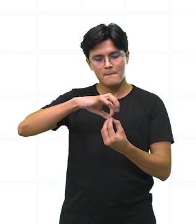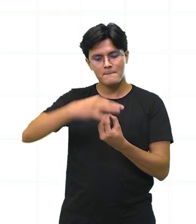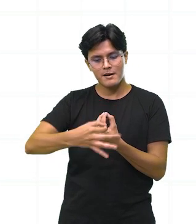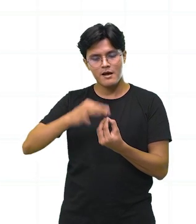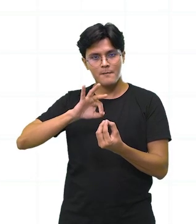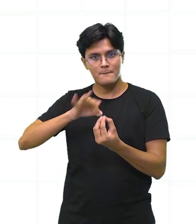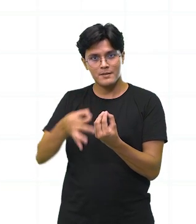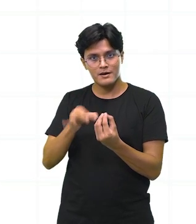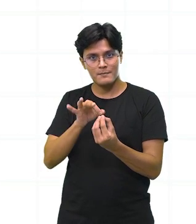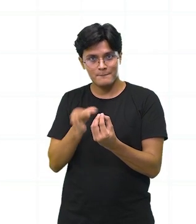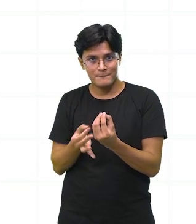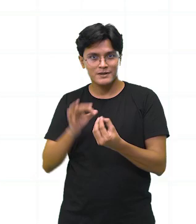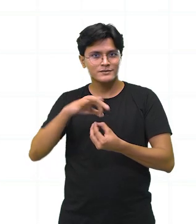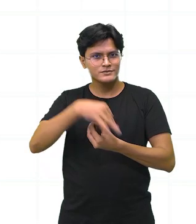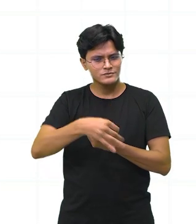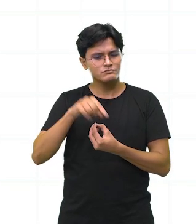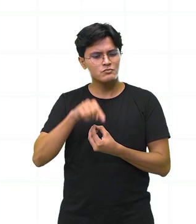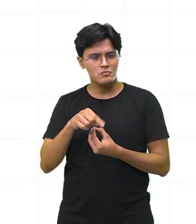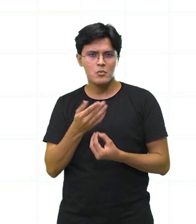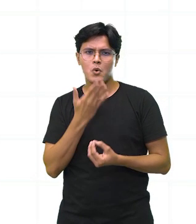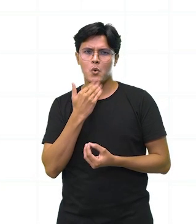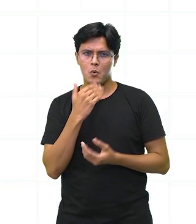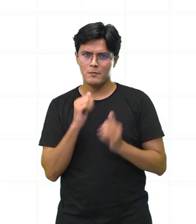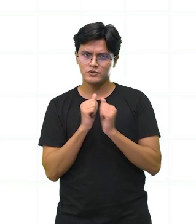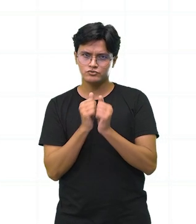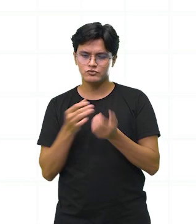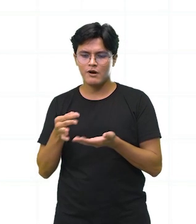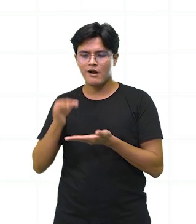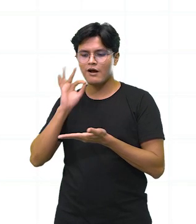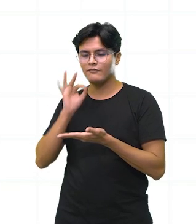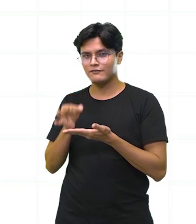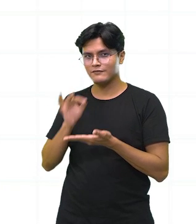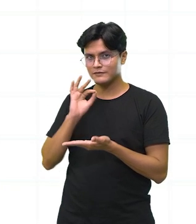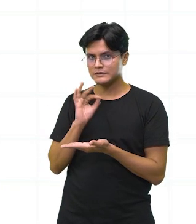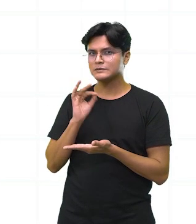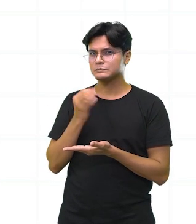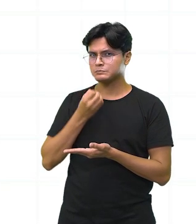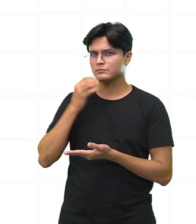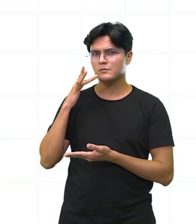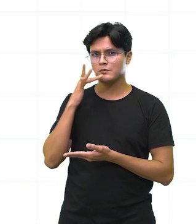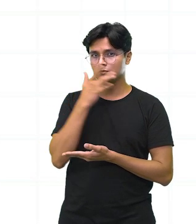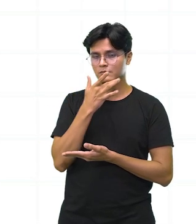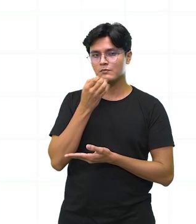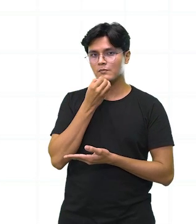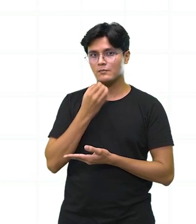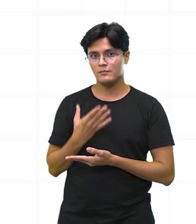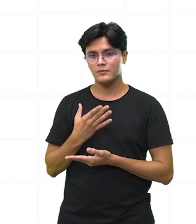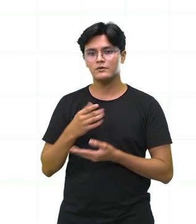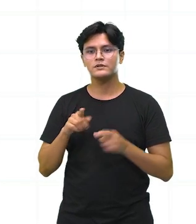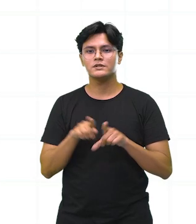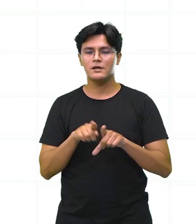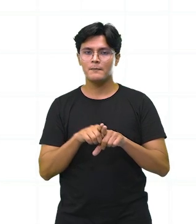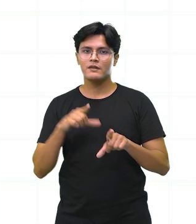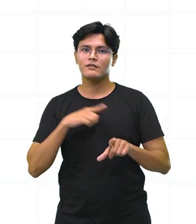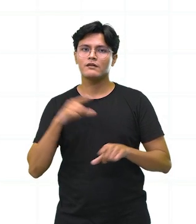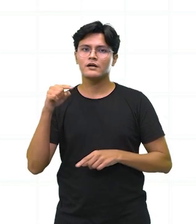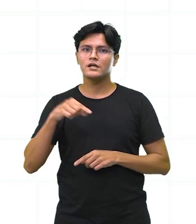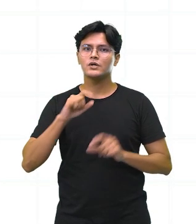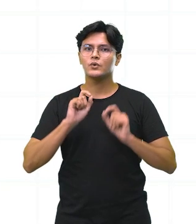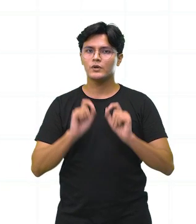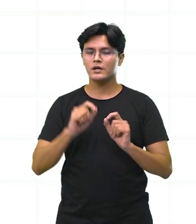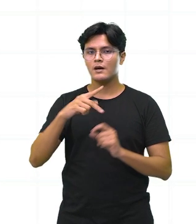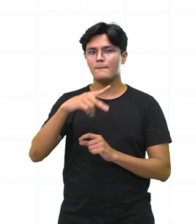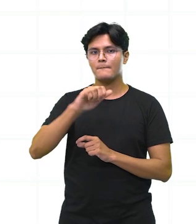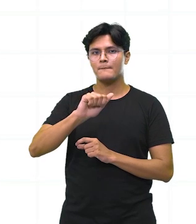fome agora Eu amo comer pupunha Então temos a pupunha e temos aqui o palmito que as pessoas chamam também de pupunha né o